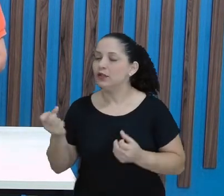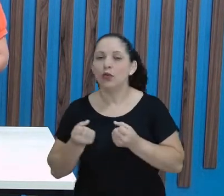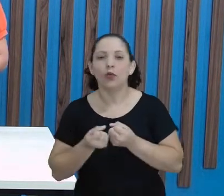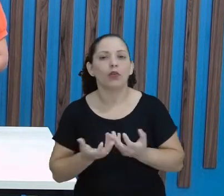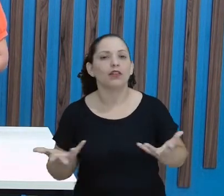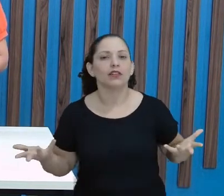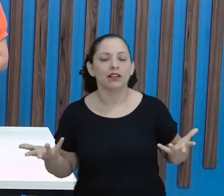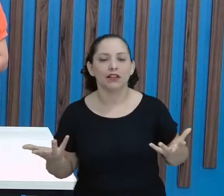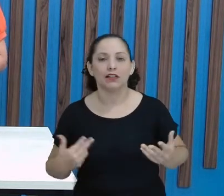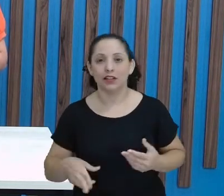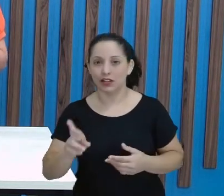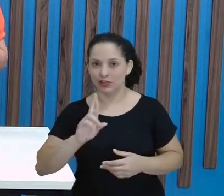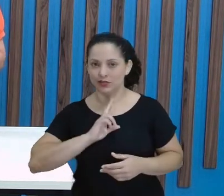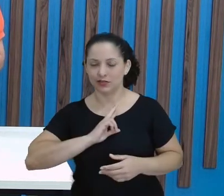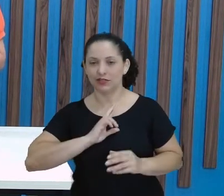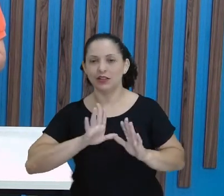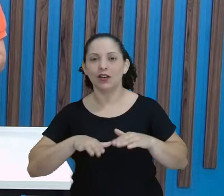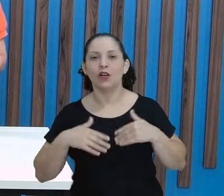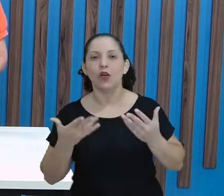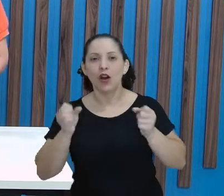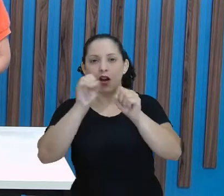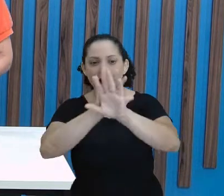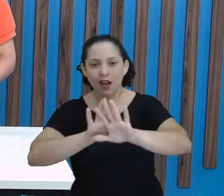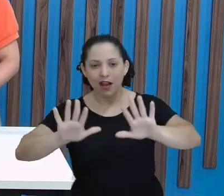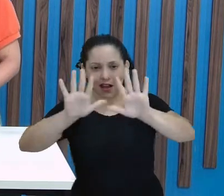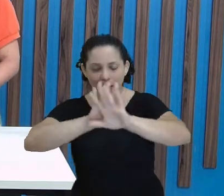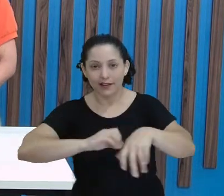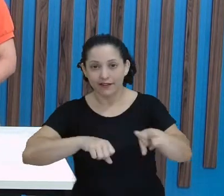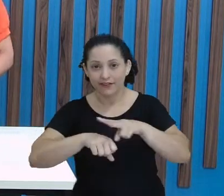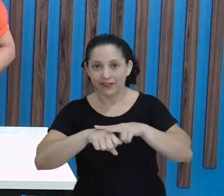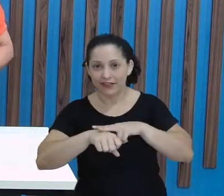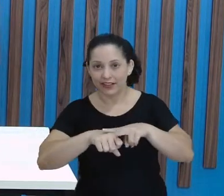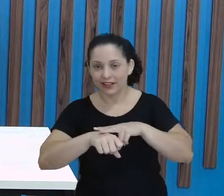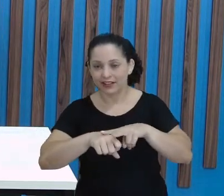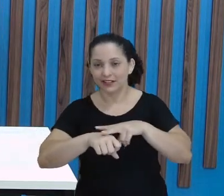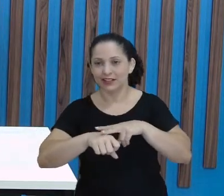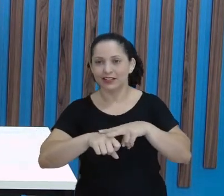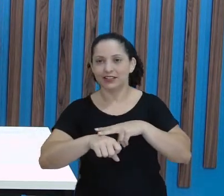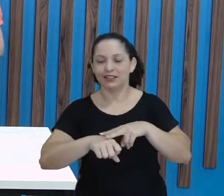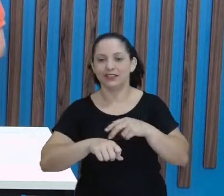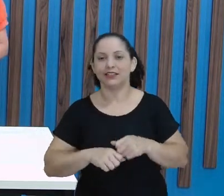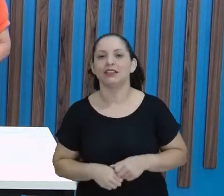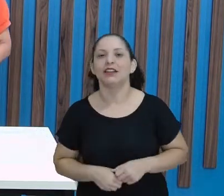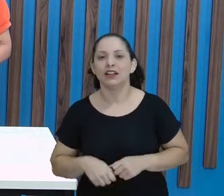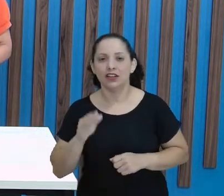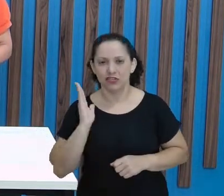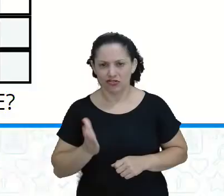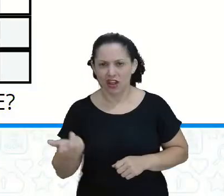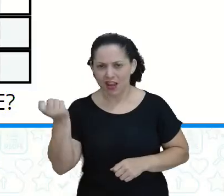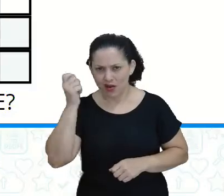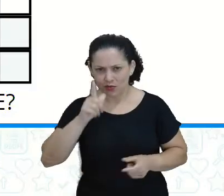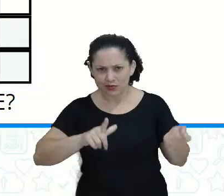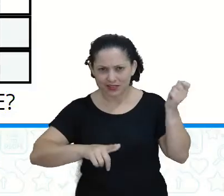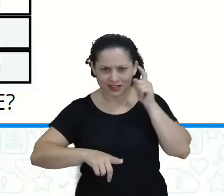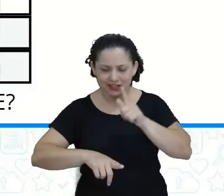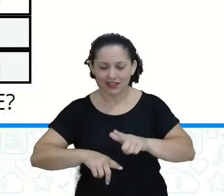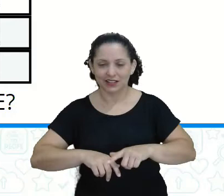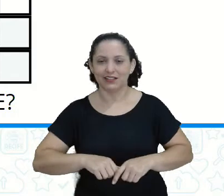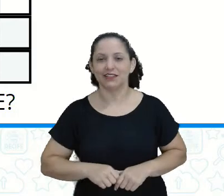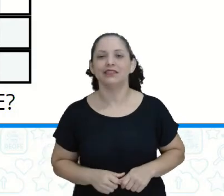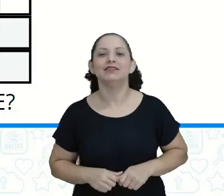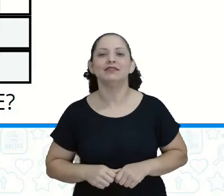digam qual a área do polígono verde. Contem aí para mim. Já conseguiram descobrir? Amplia aí a